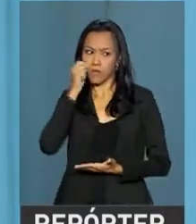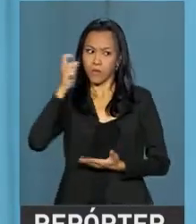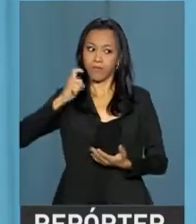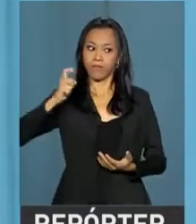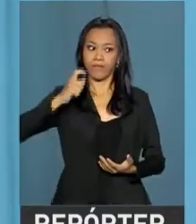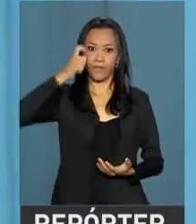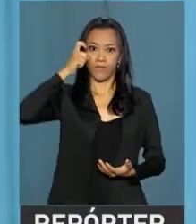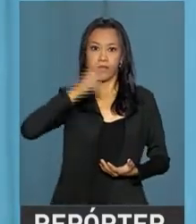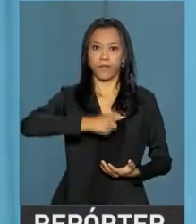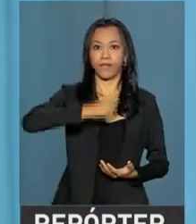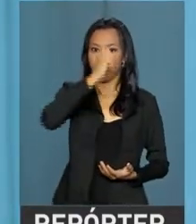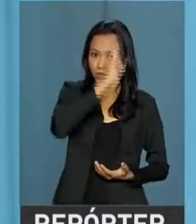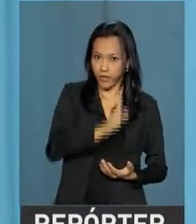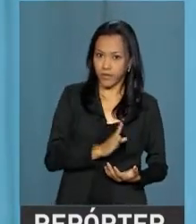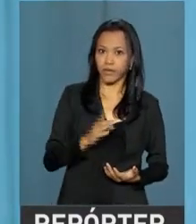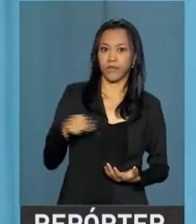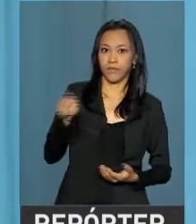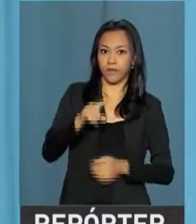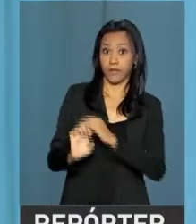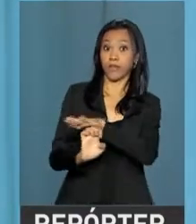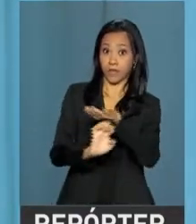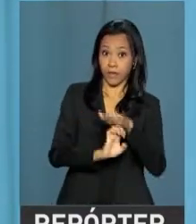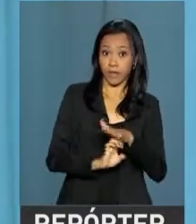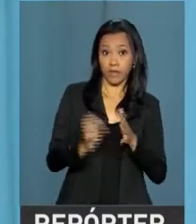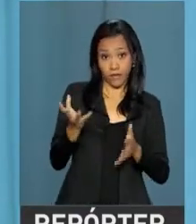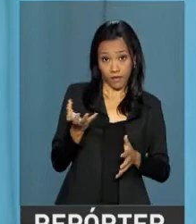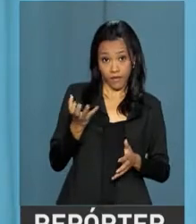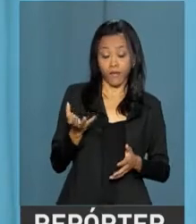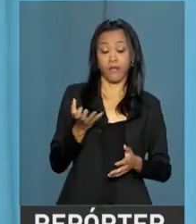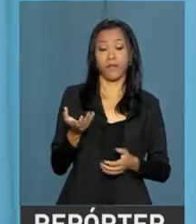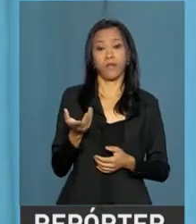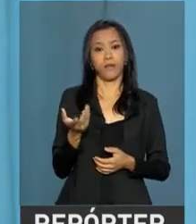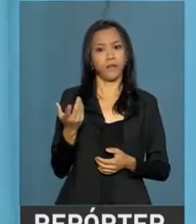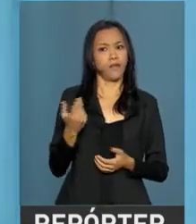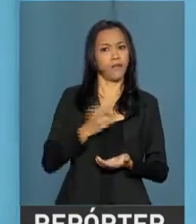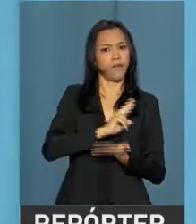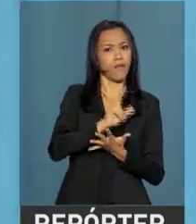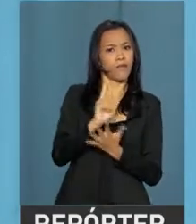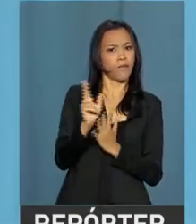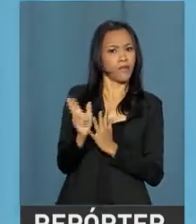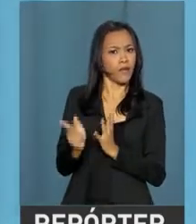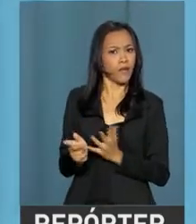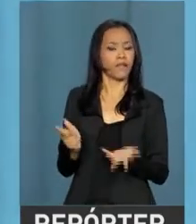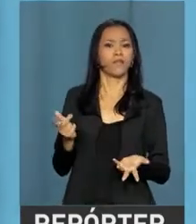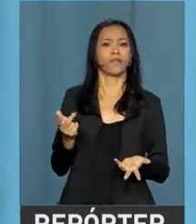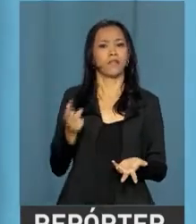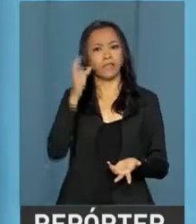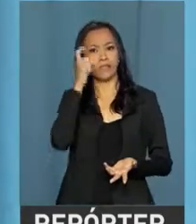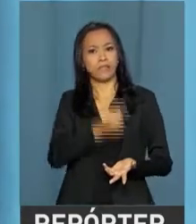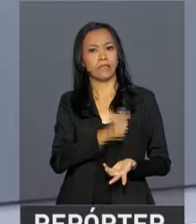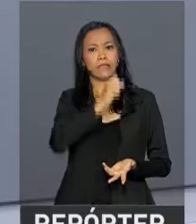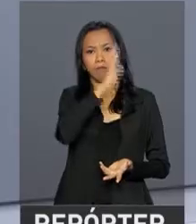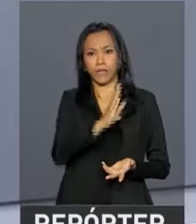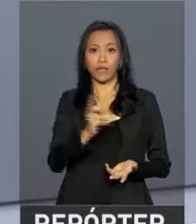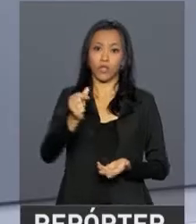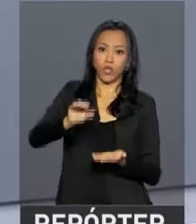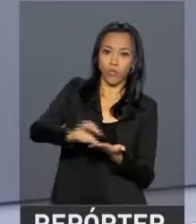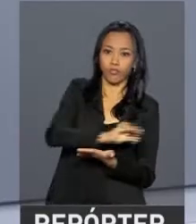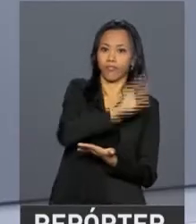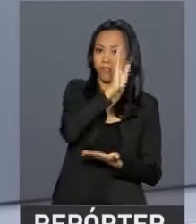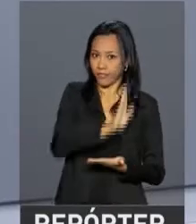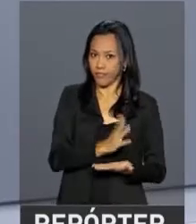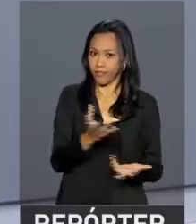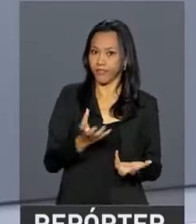entusiasmam com o nosso país e querem promover vários investimentos, no Brasil.